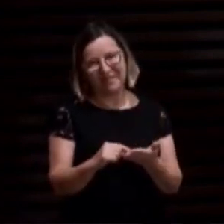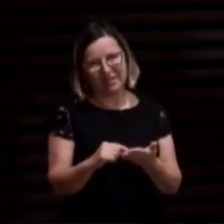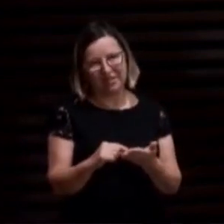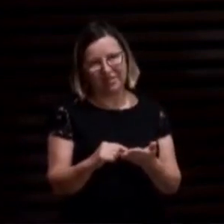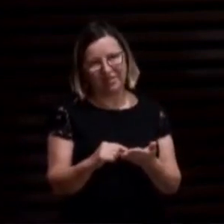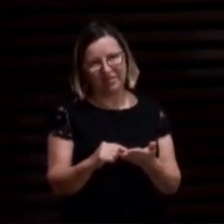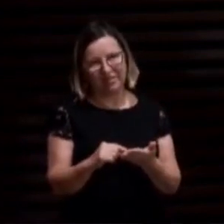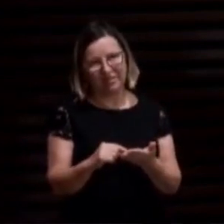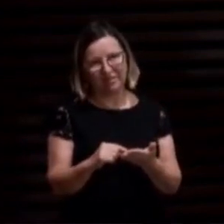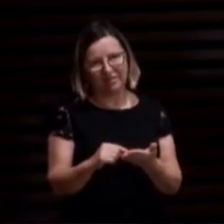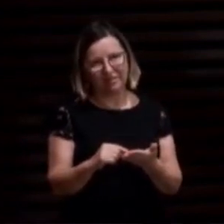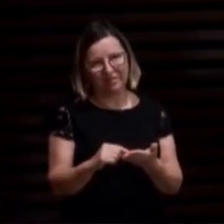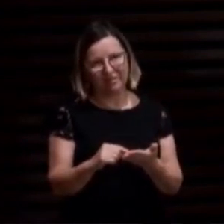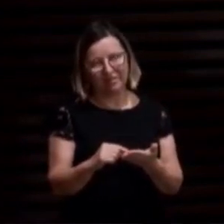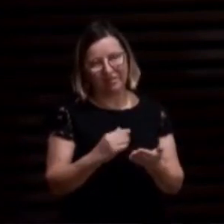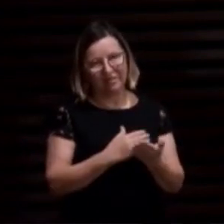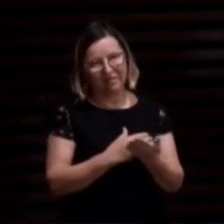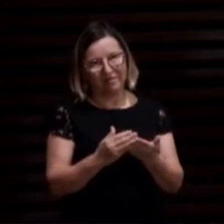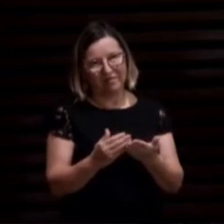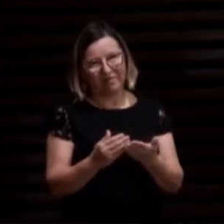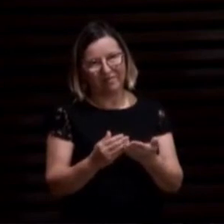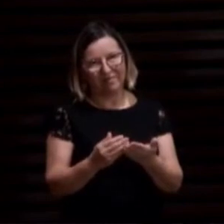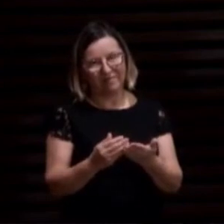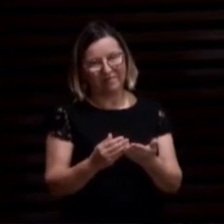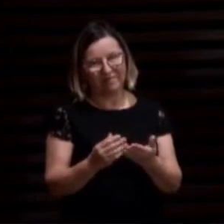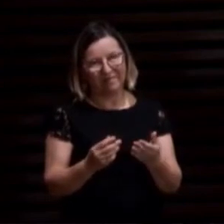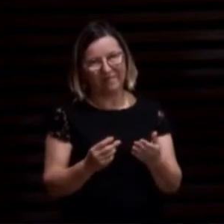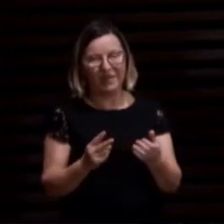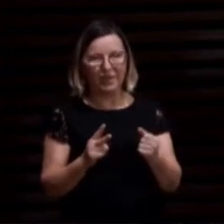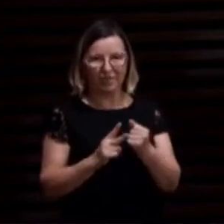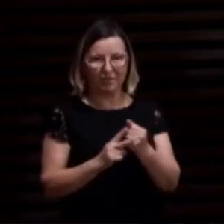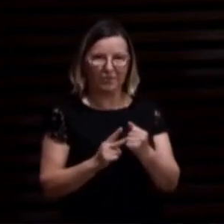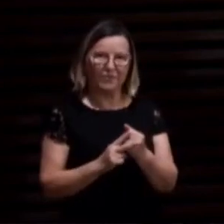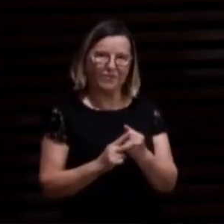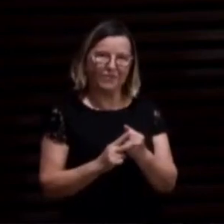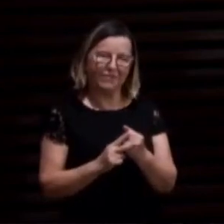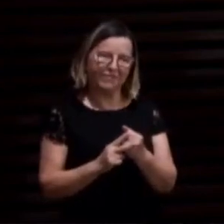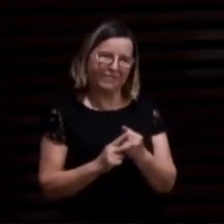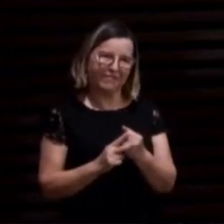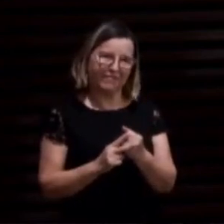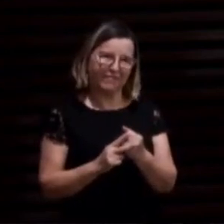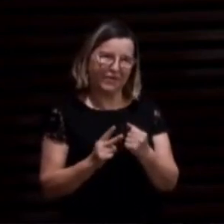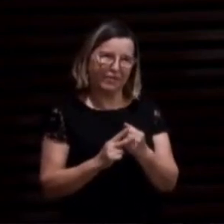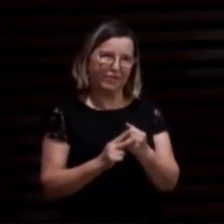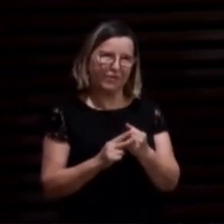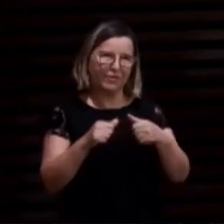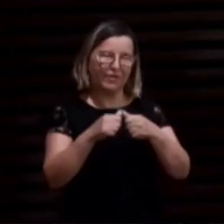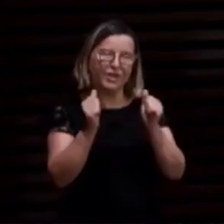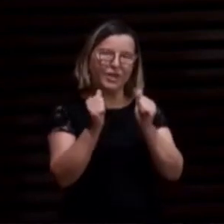no princípio era o Verbo. O Verbo estava com